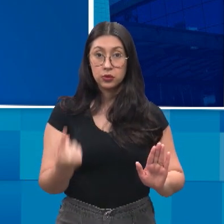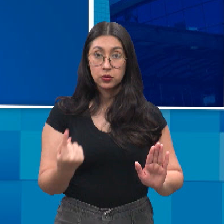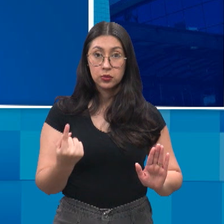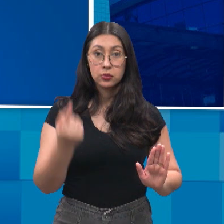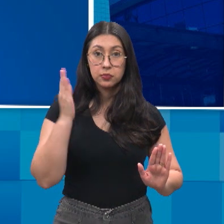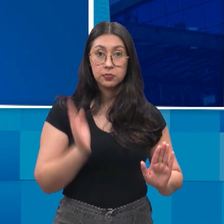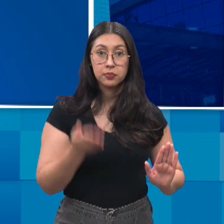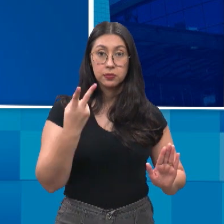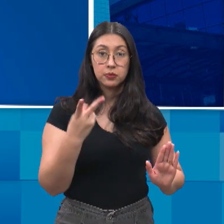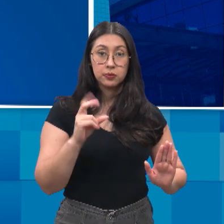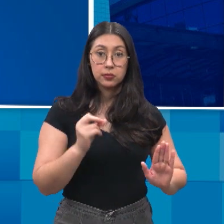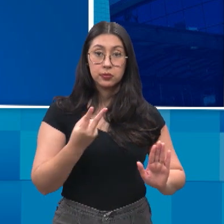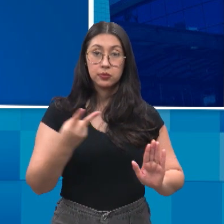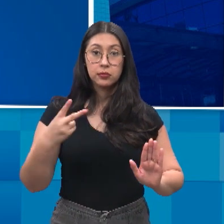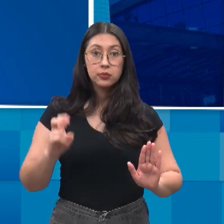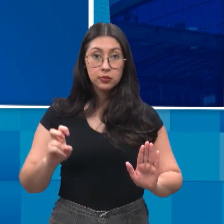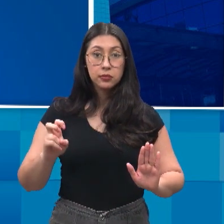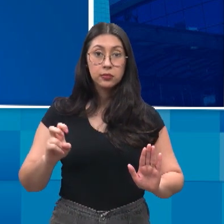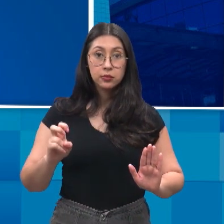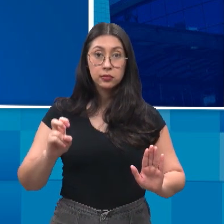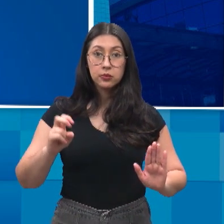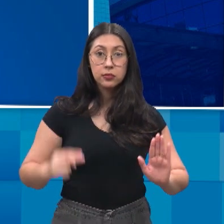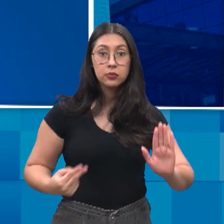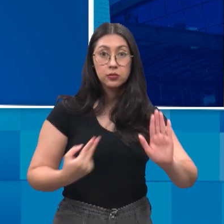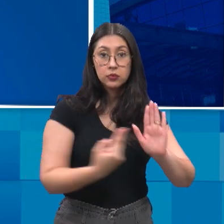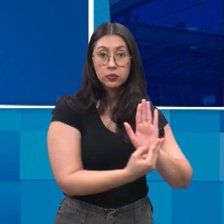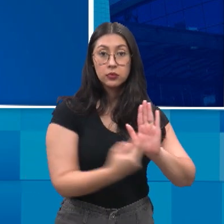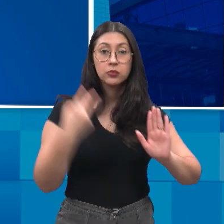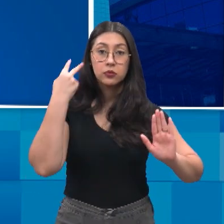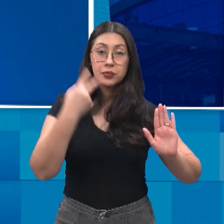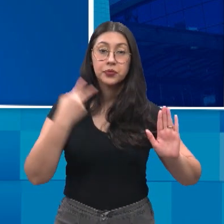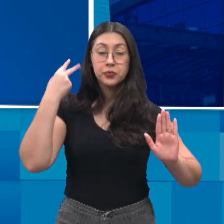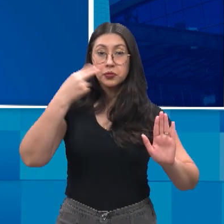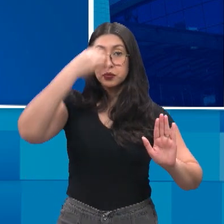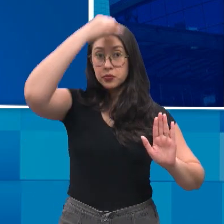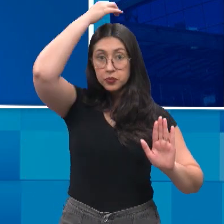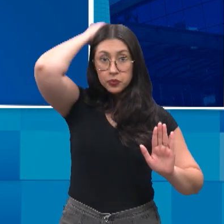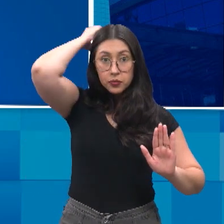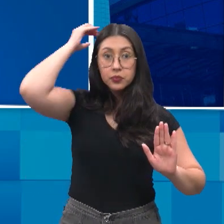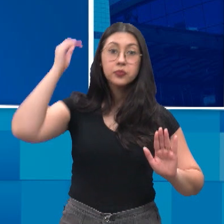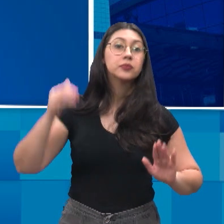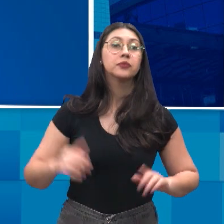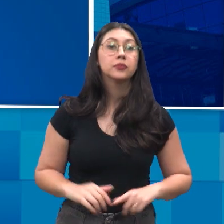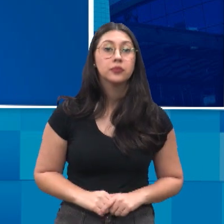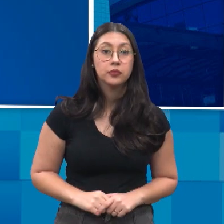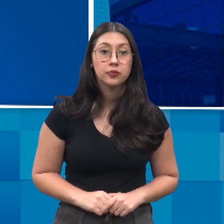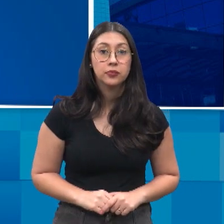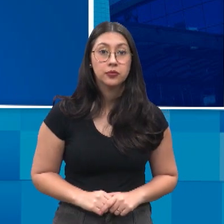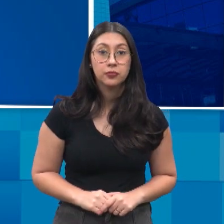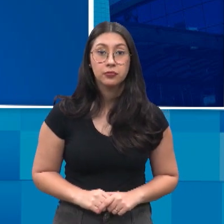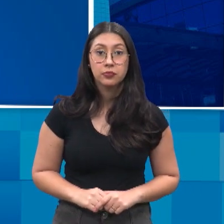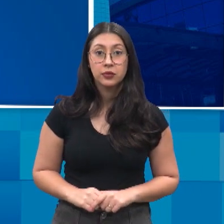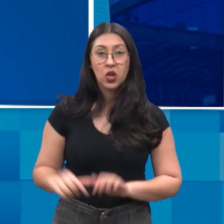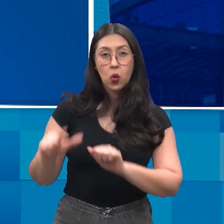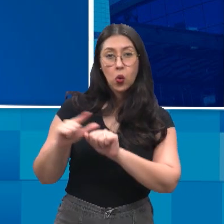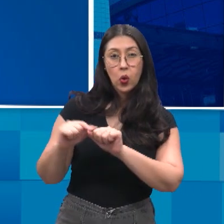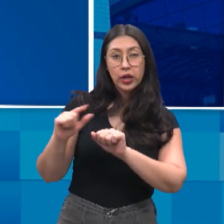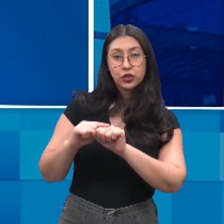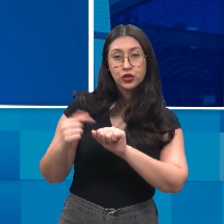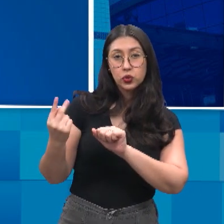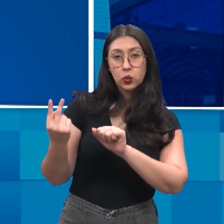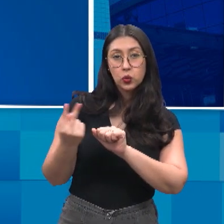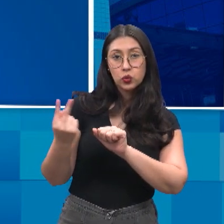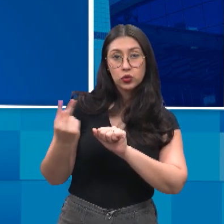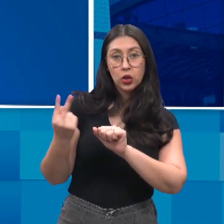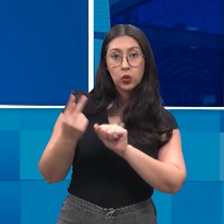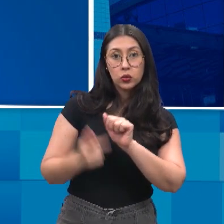331 de 2025, autoria vereador Carlos Abranches. Acrescenta o artigo